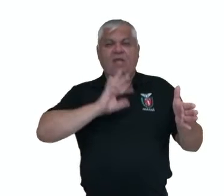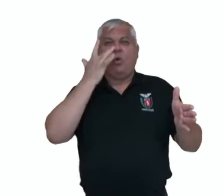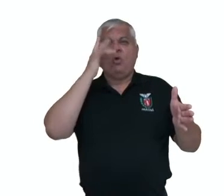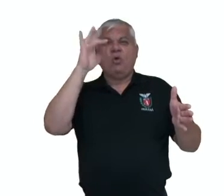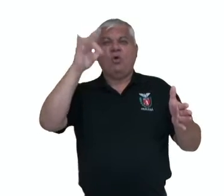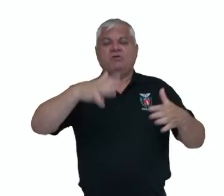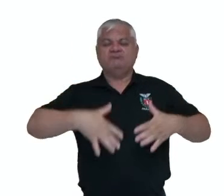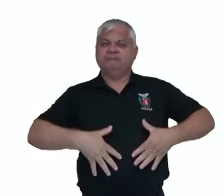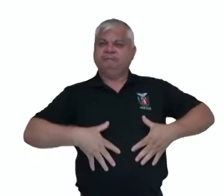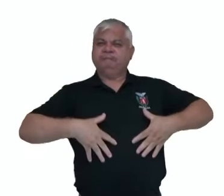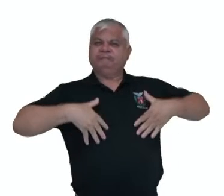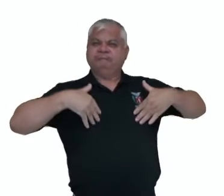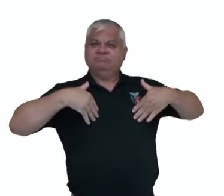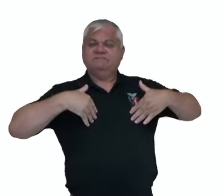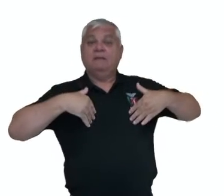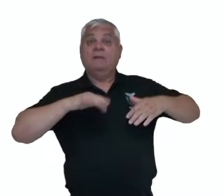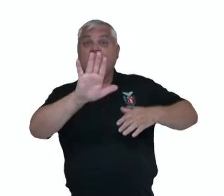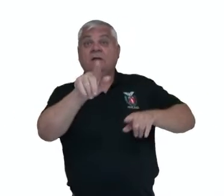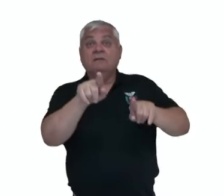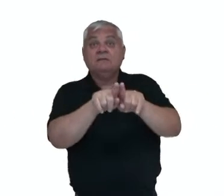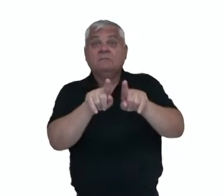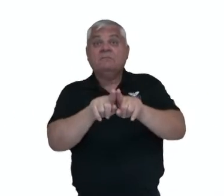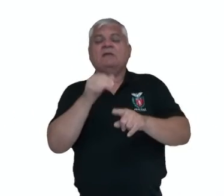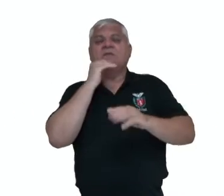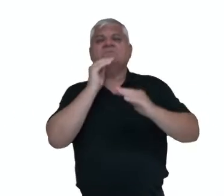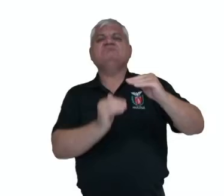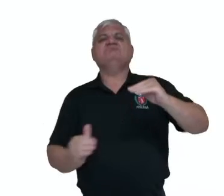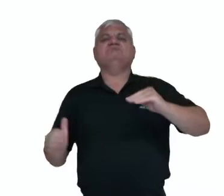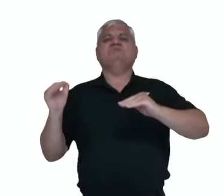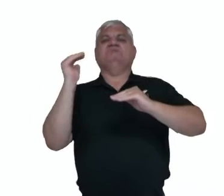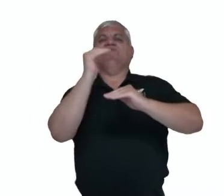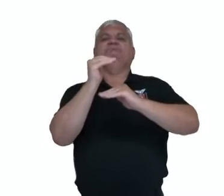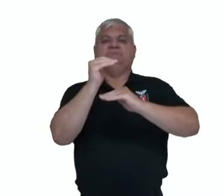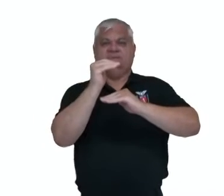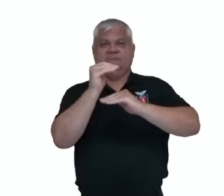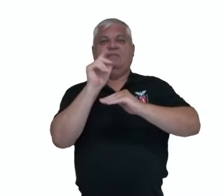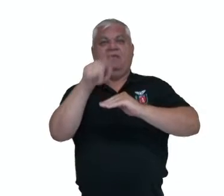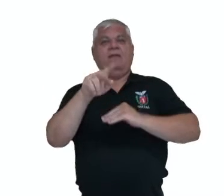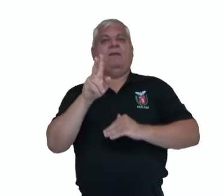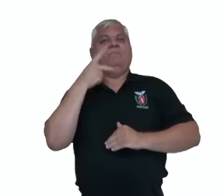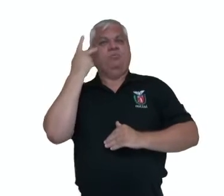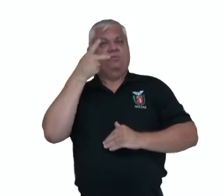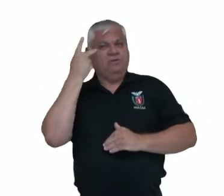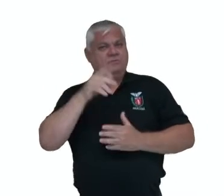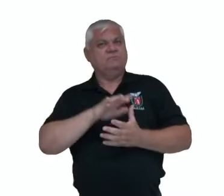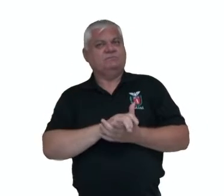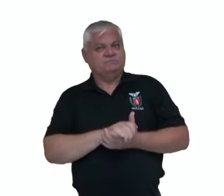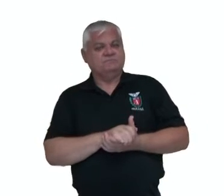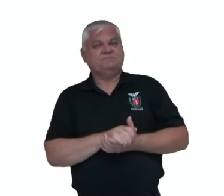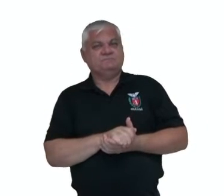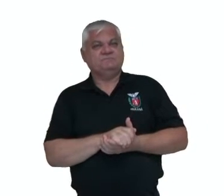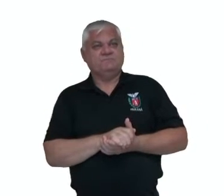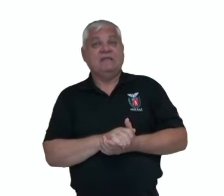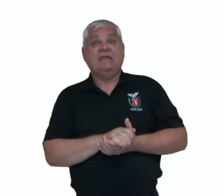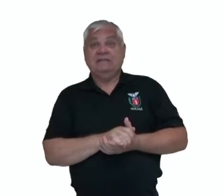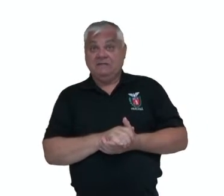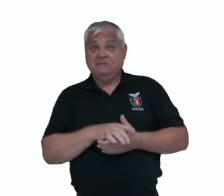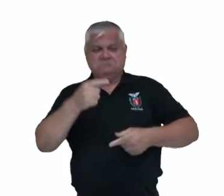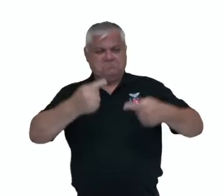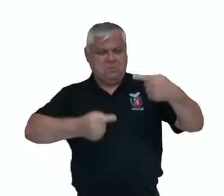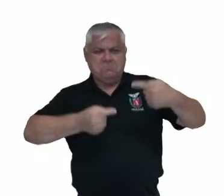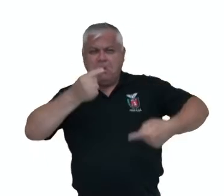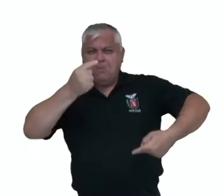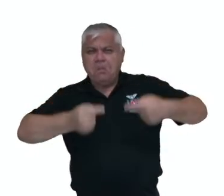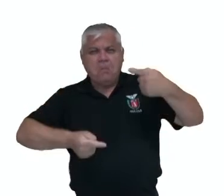orgulho nacional, mas também de superioridade de um sistema político ao outro. Então, era, além de ser